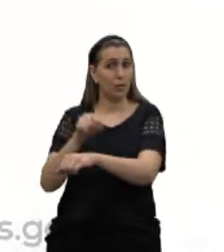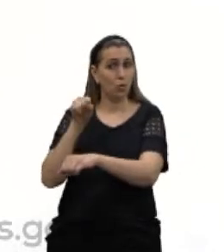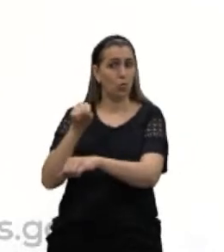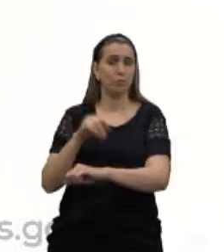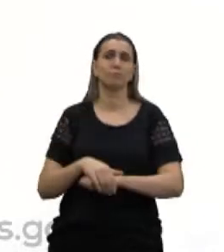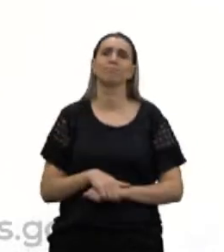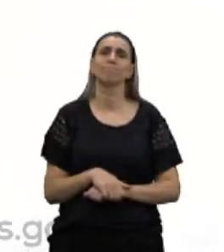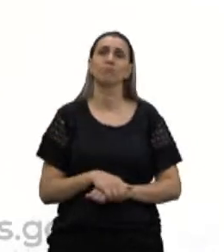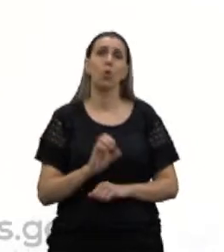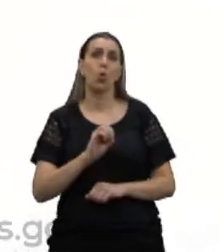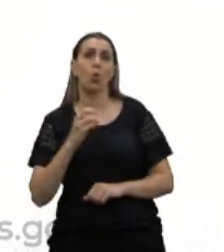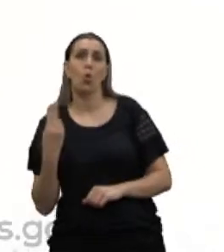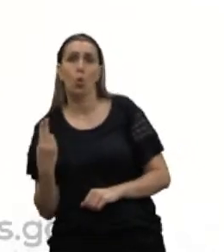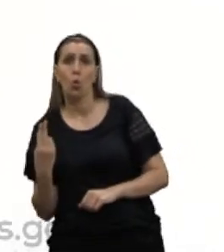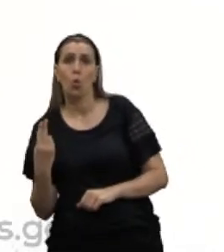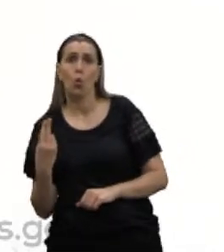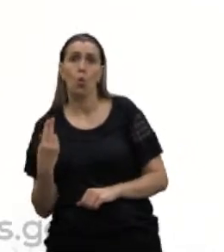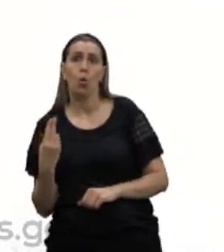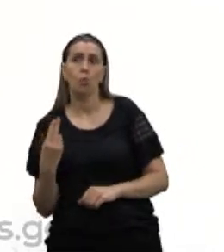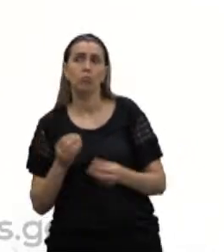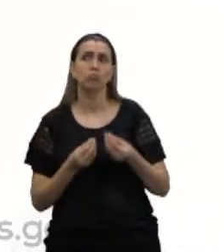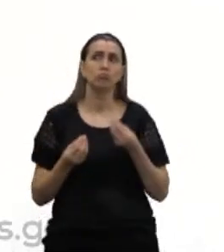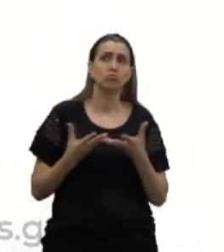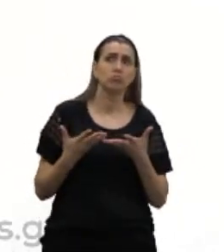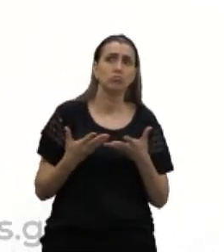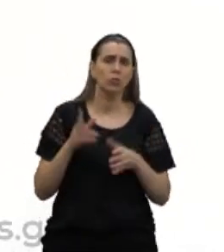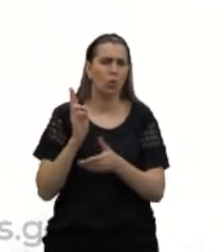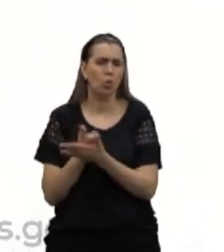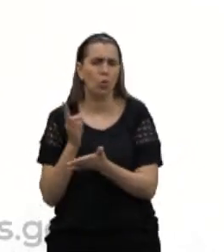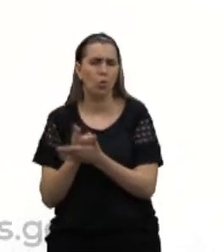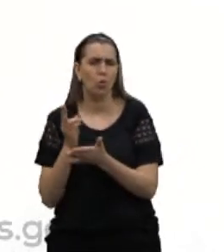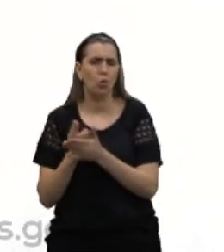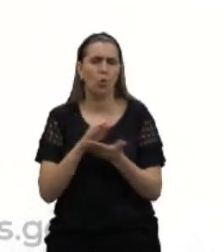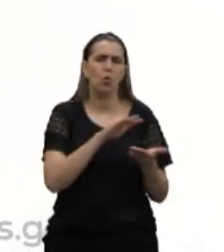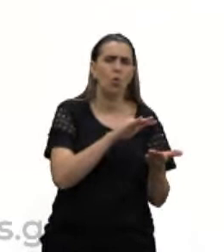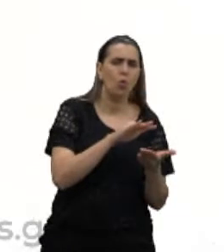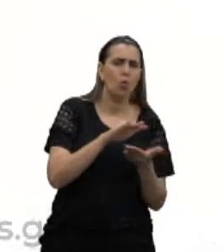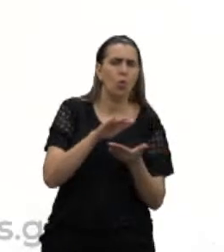né? Ou, exatamente, manter